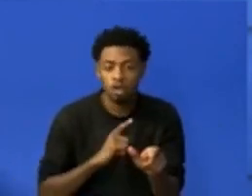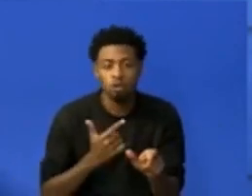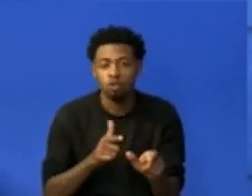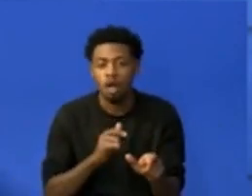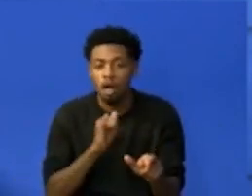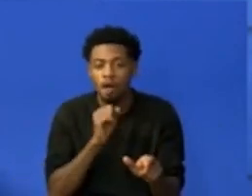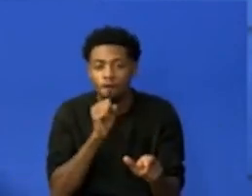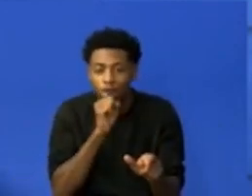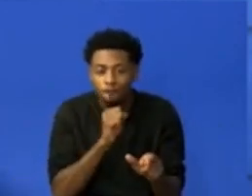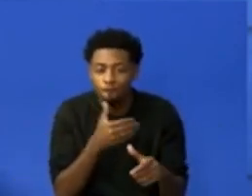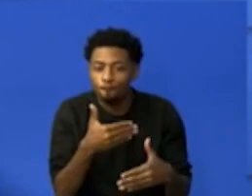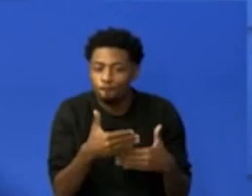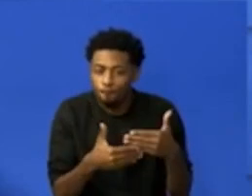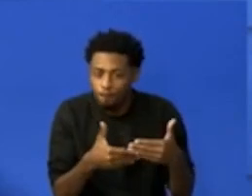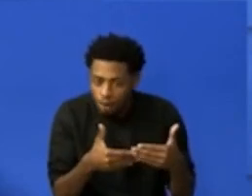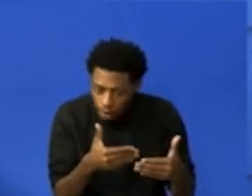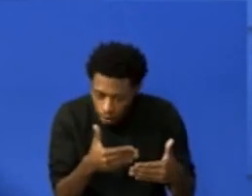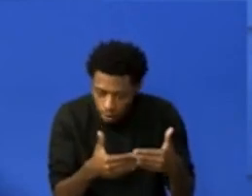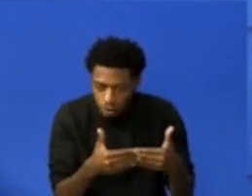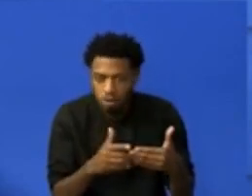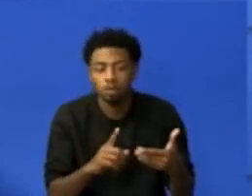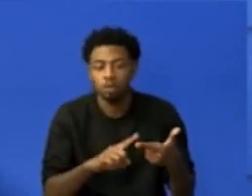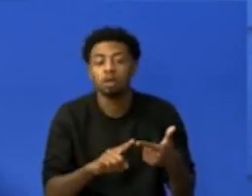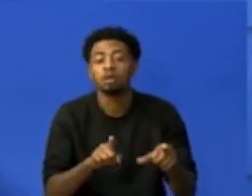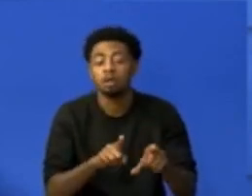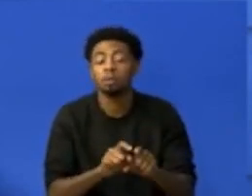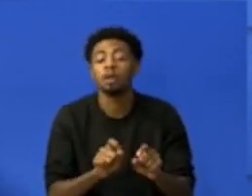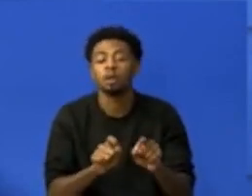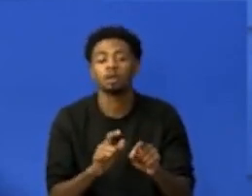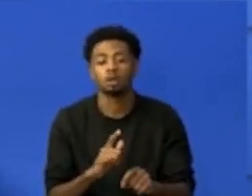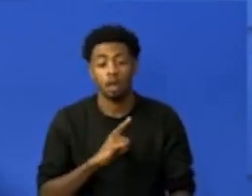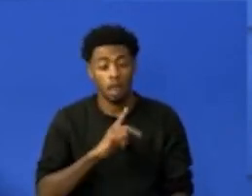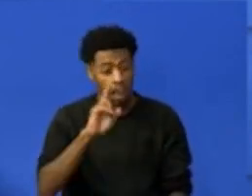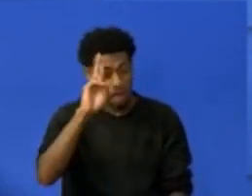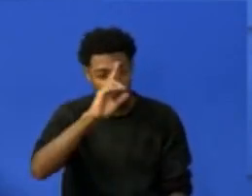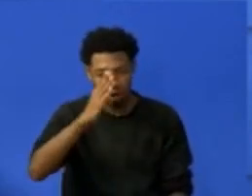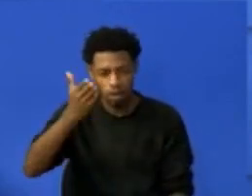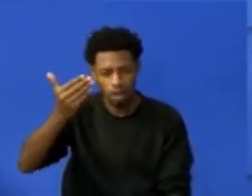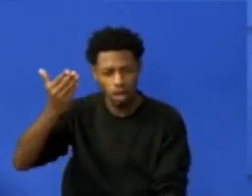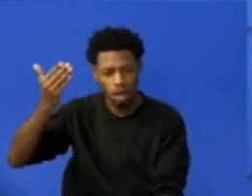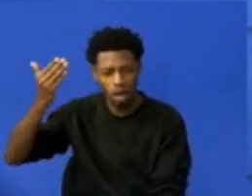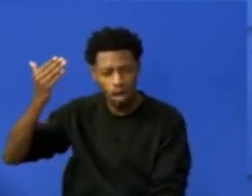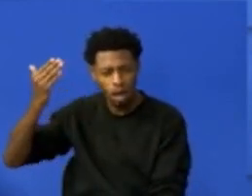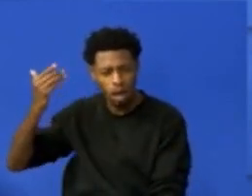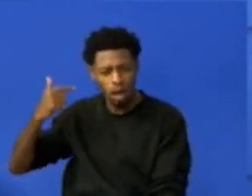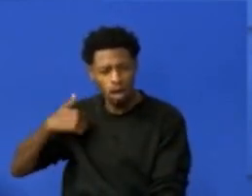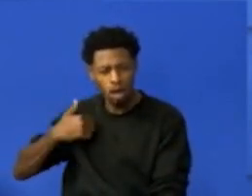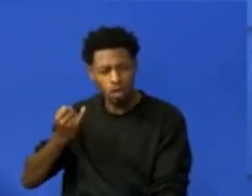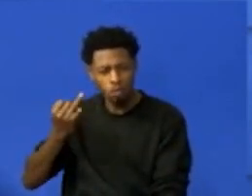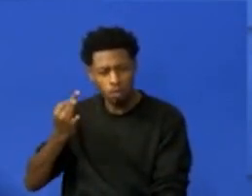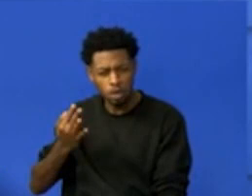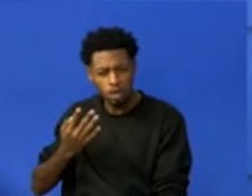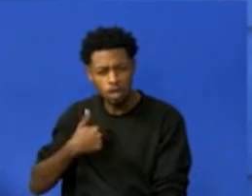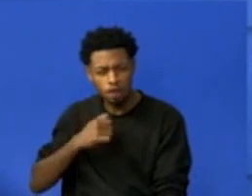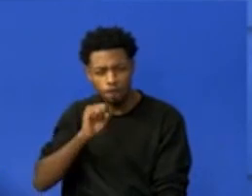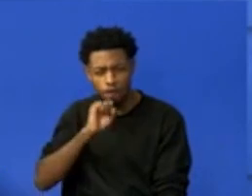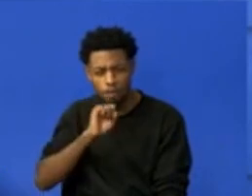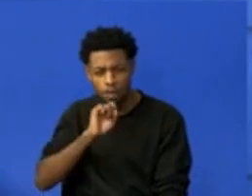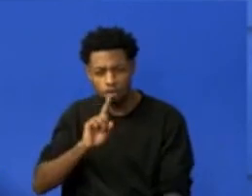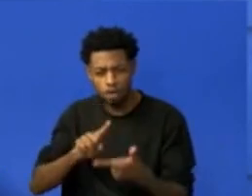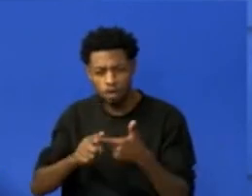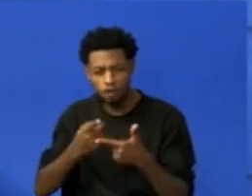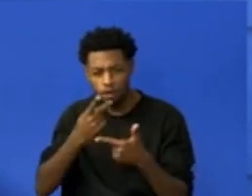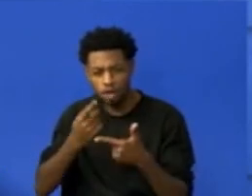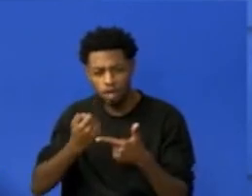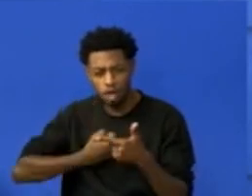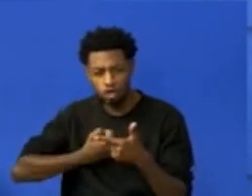só envelhecendo, mas ele tem junto com esse processo de envelhecimento, lembra lá da definição do envelhecimento secundário que a gente falou na